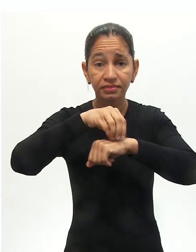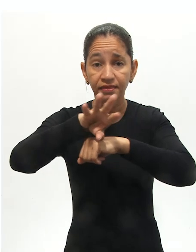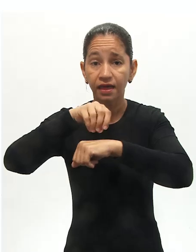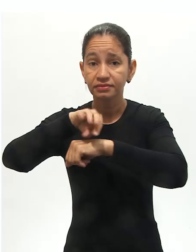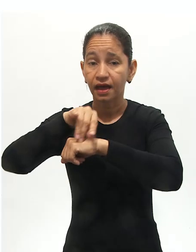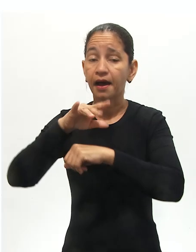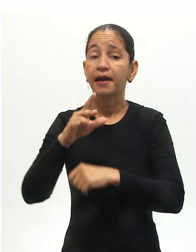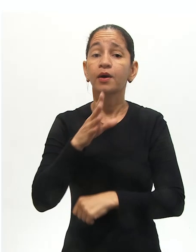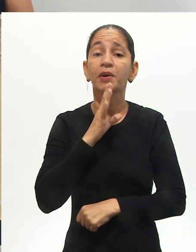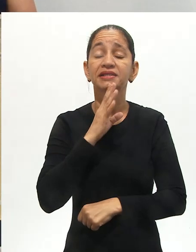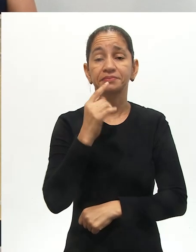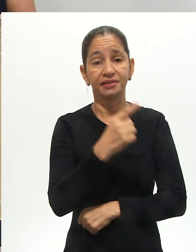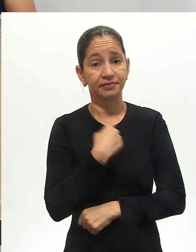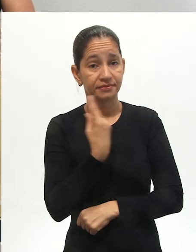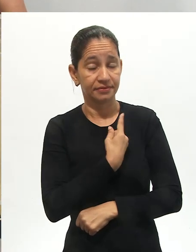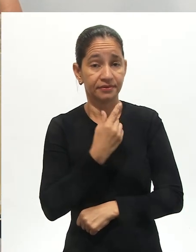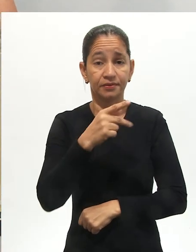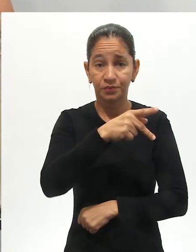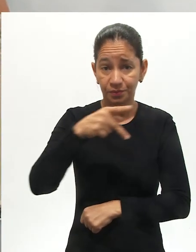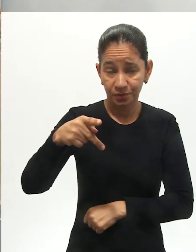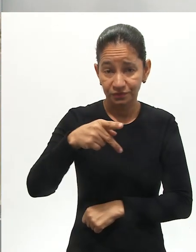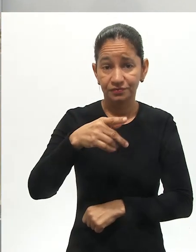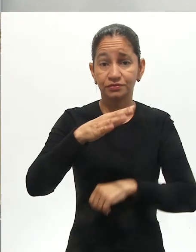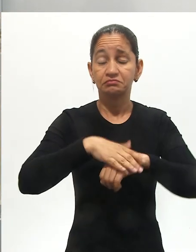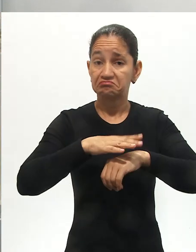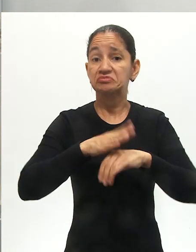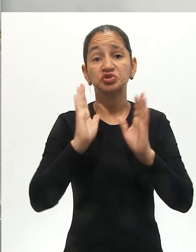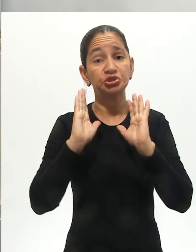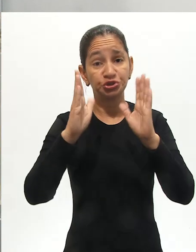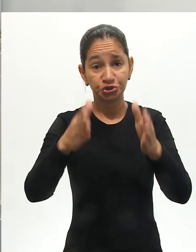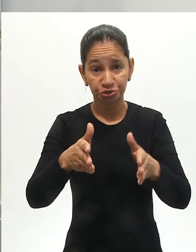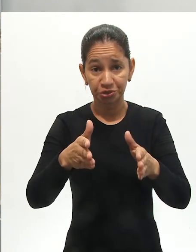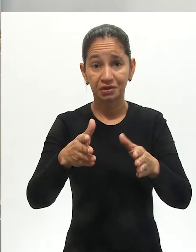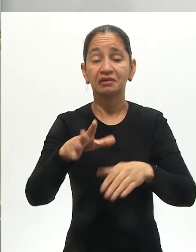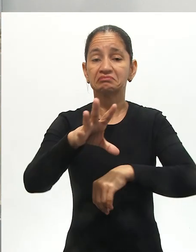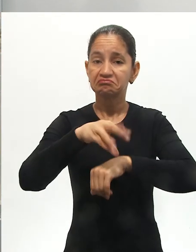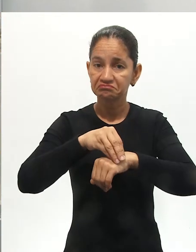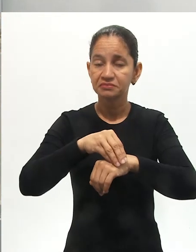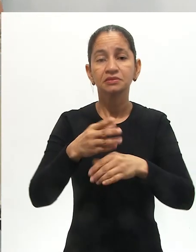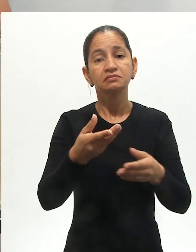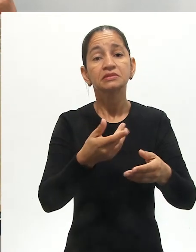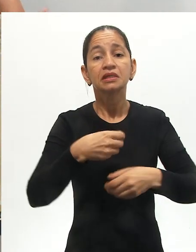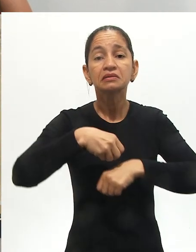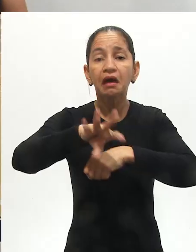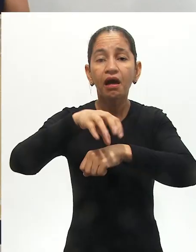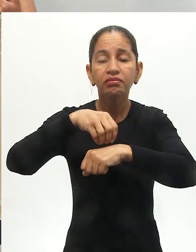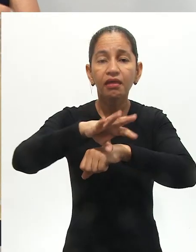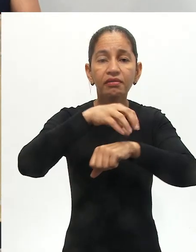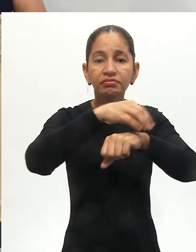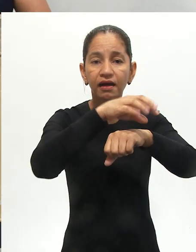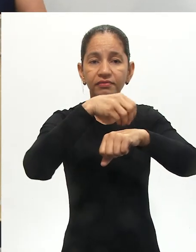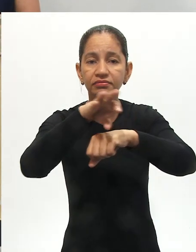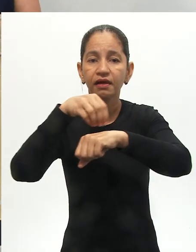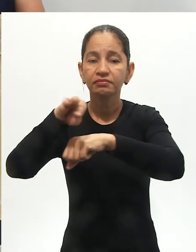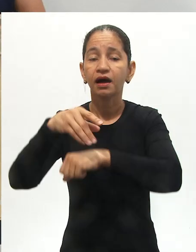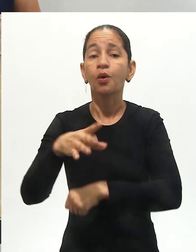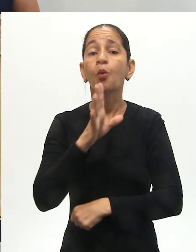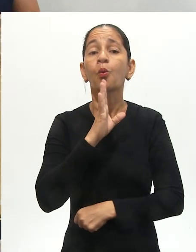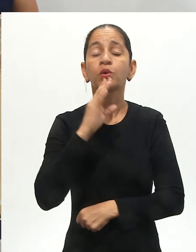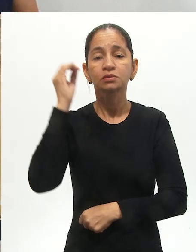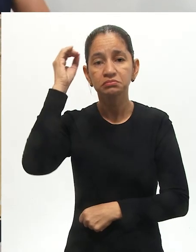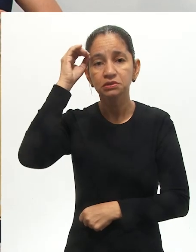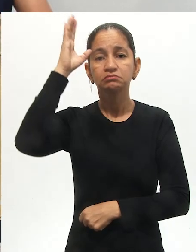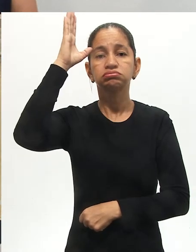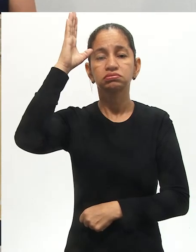baseada no conhecimento acumulado pela humanidade. O professor ele era apenas um transmissor desse conhecimento